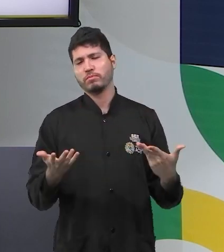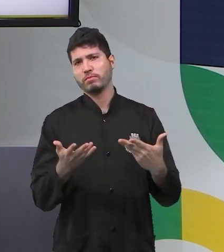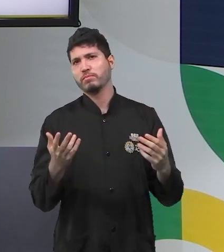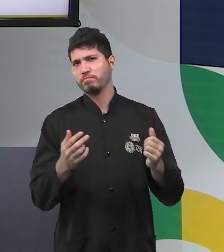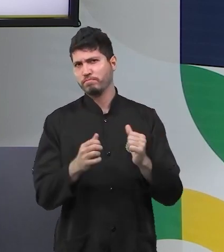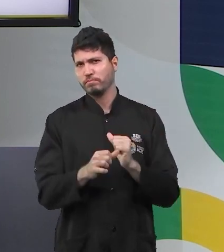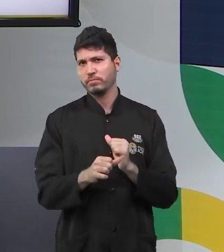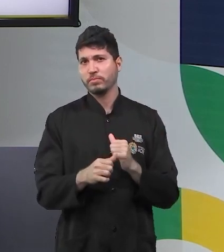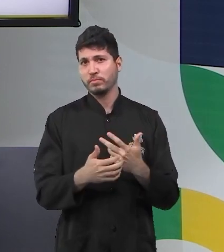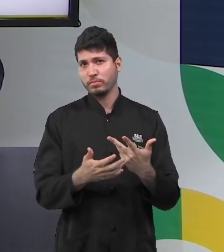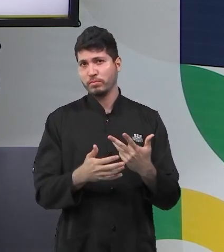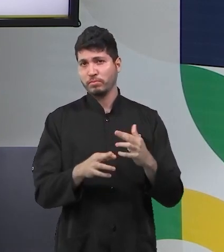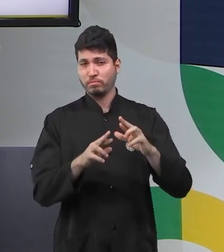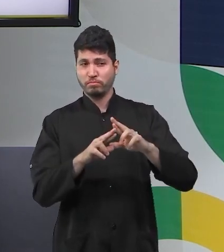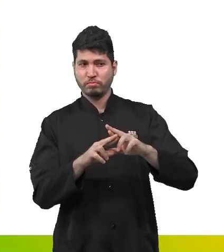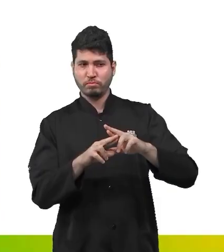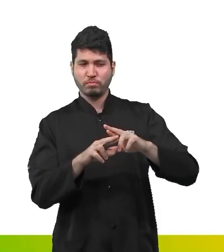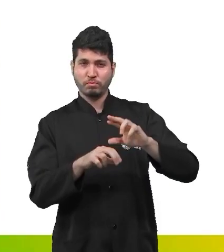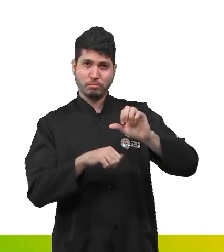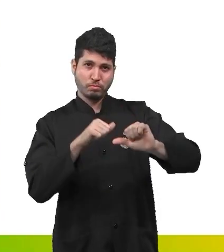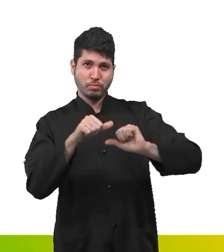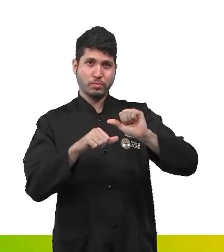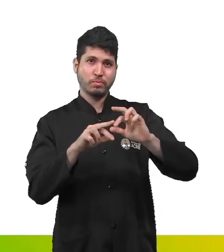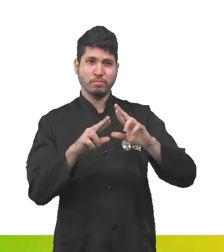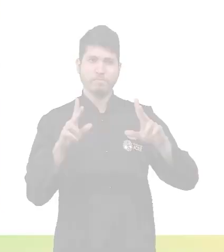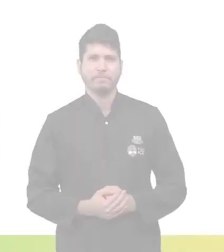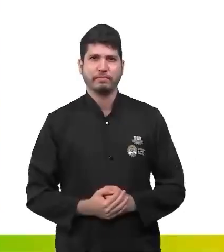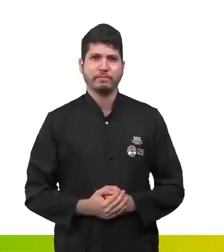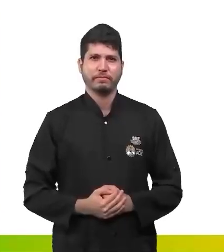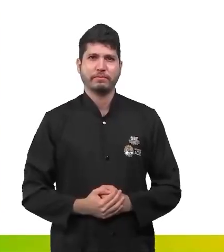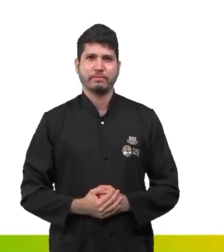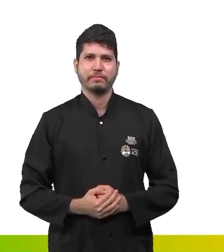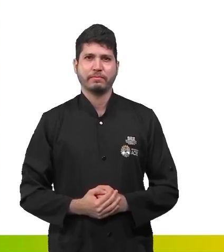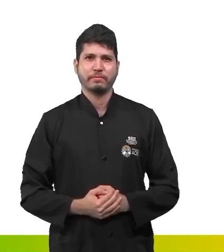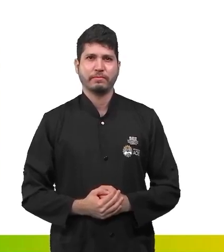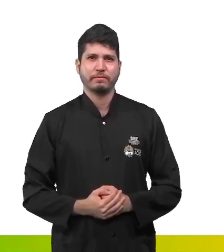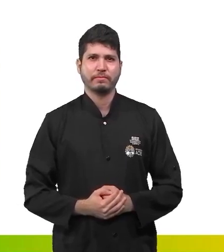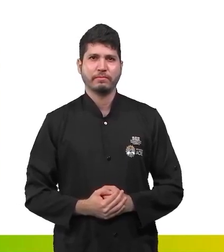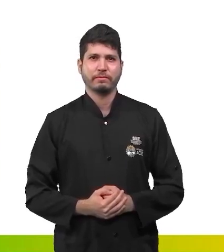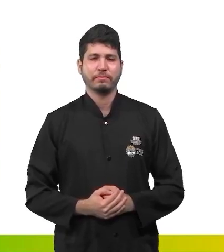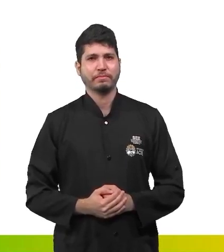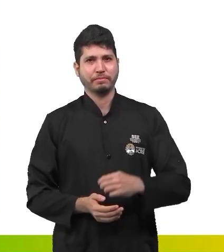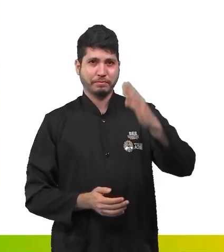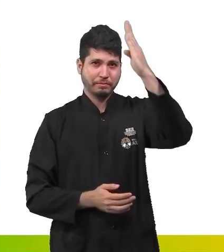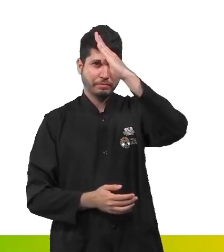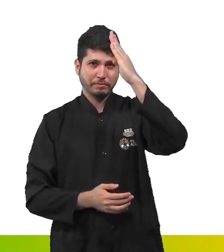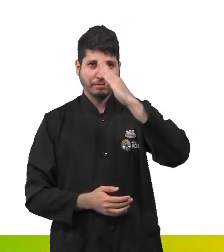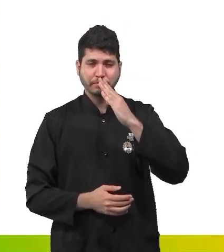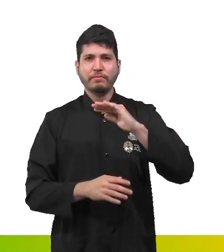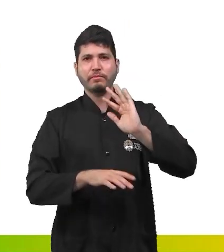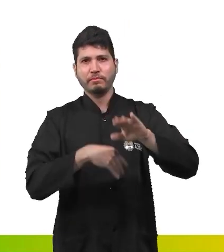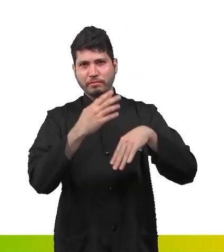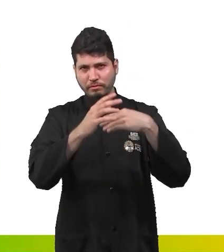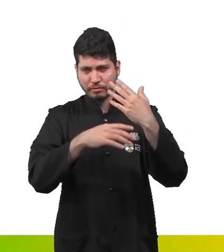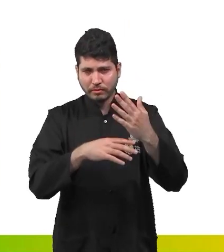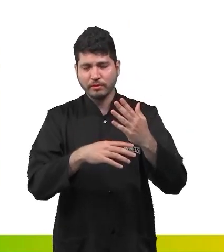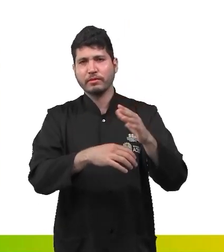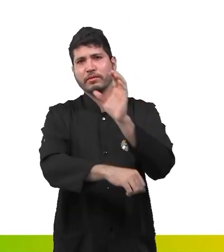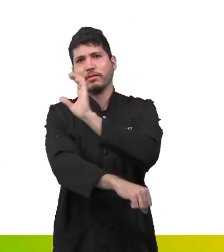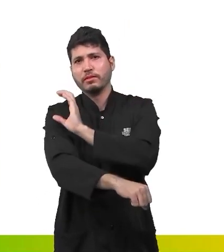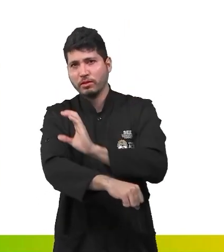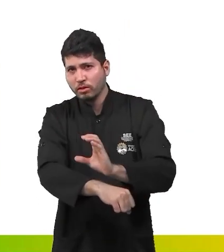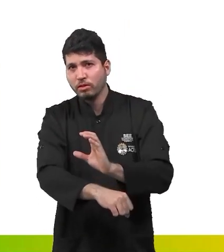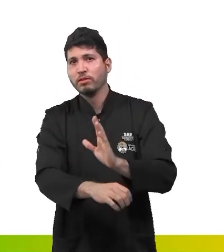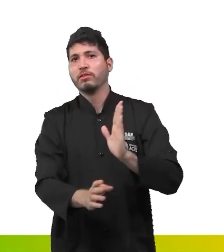pouquinho melhor. Então vamos para o próximo slide, foca na tela. Então vamos lá. O Brasil e sua construção cultural. Em